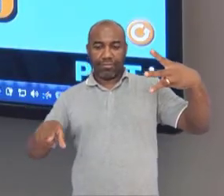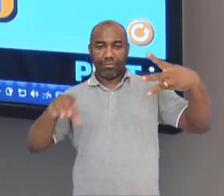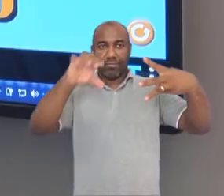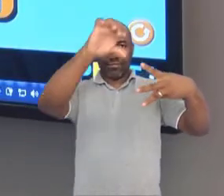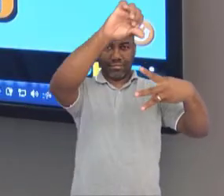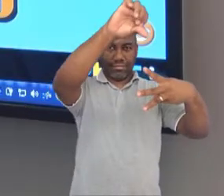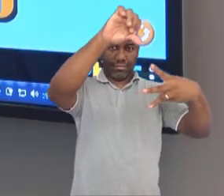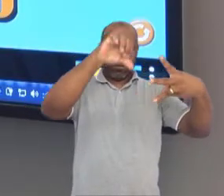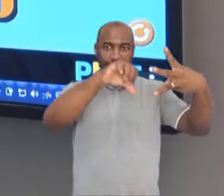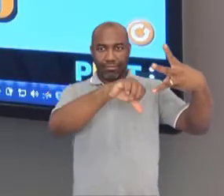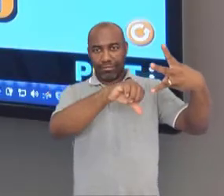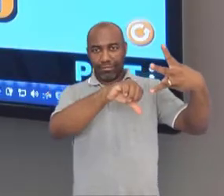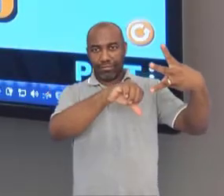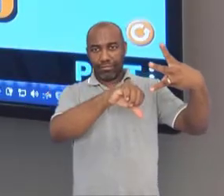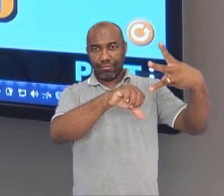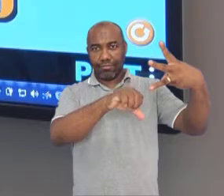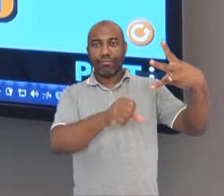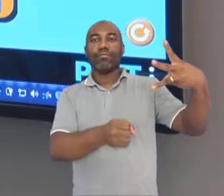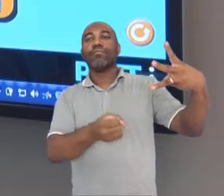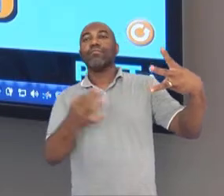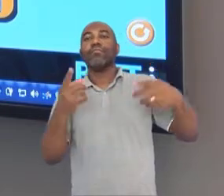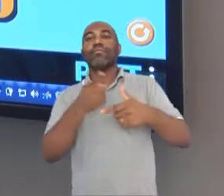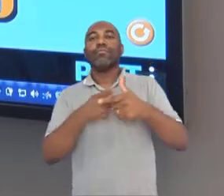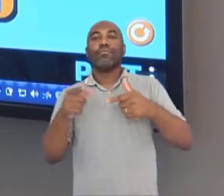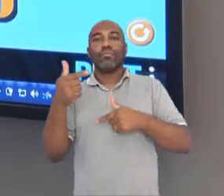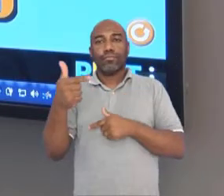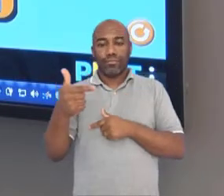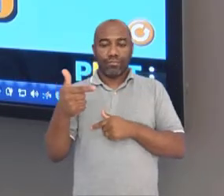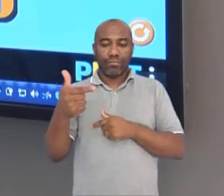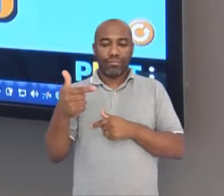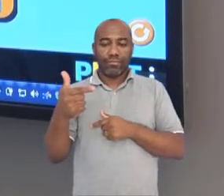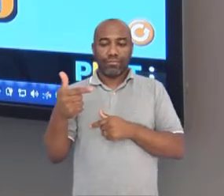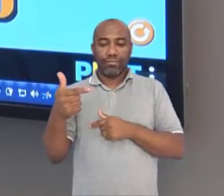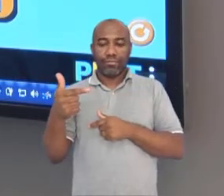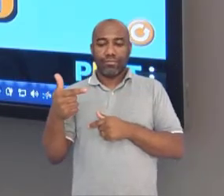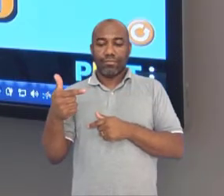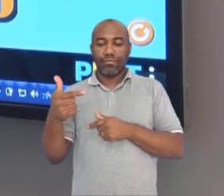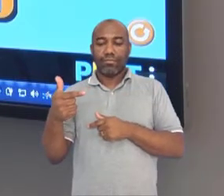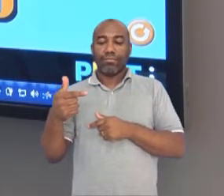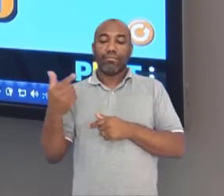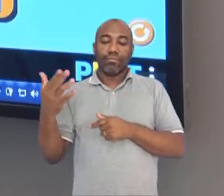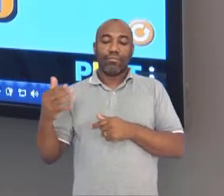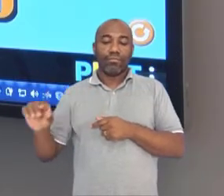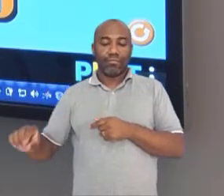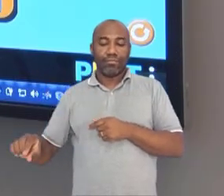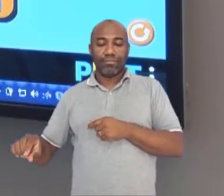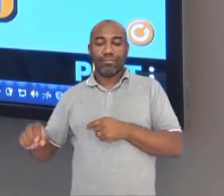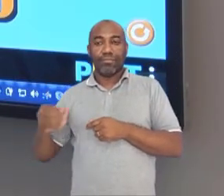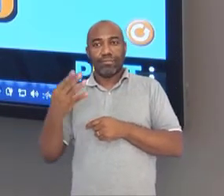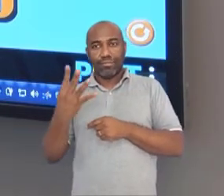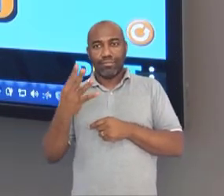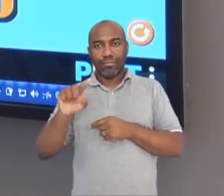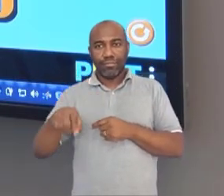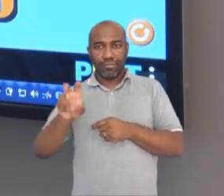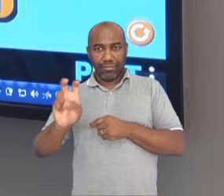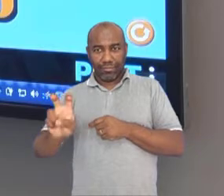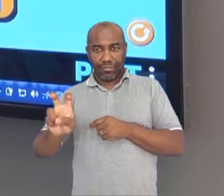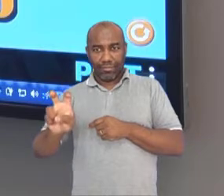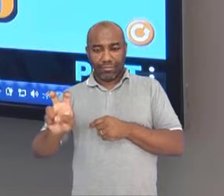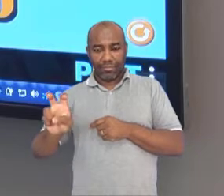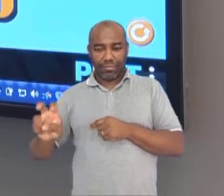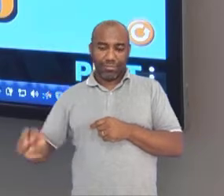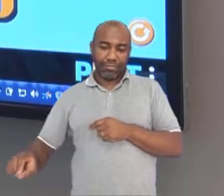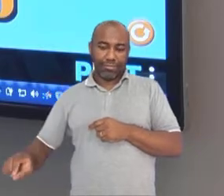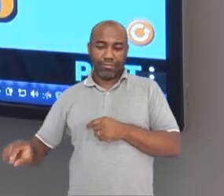Então, 9 dividido por 2, 2, a resistência equivalente é 4,5.